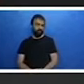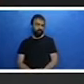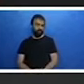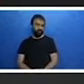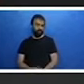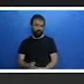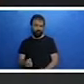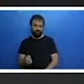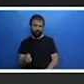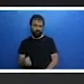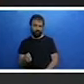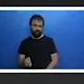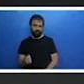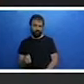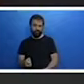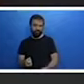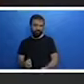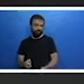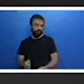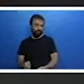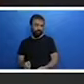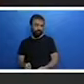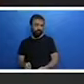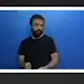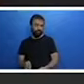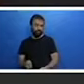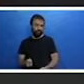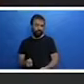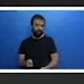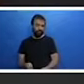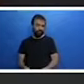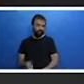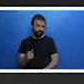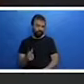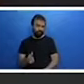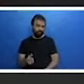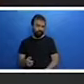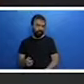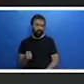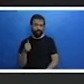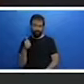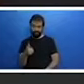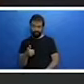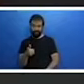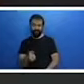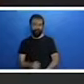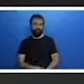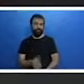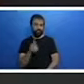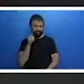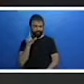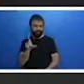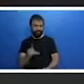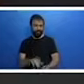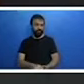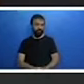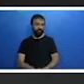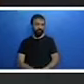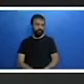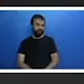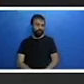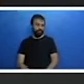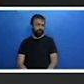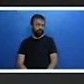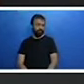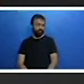vamos ver ó tô usando só a ponta do dedo para arremessar agora girou peguei agora eu consegui certo viu que o